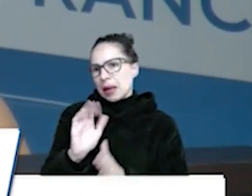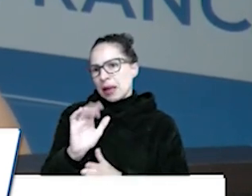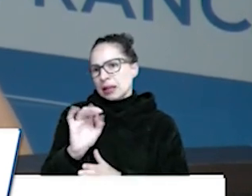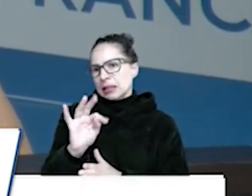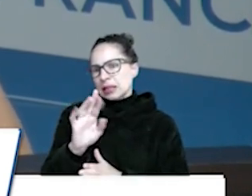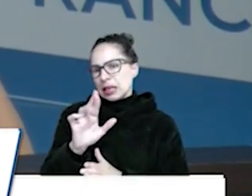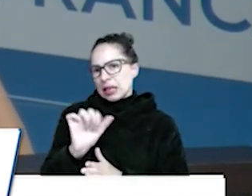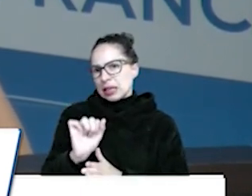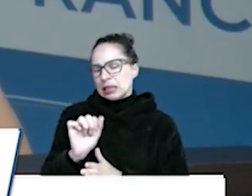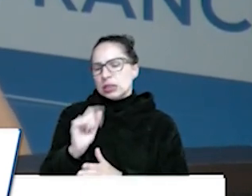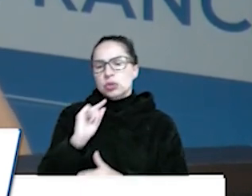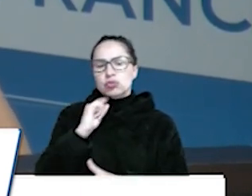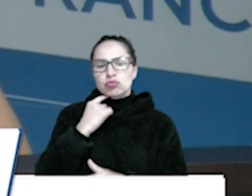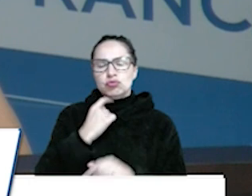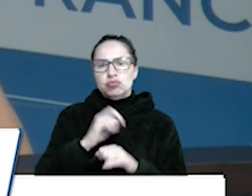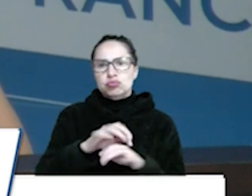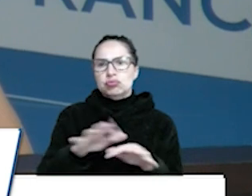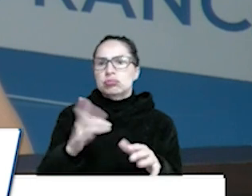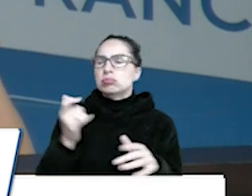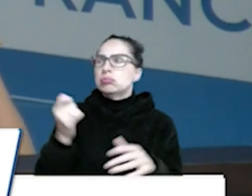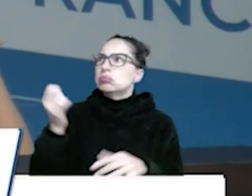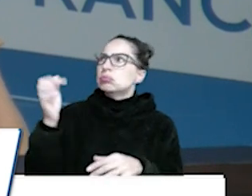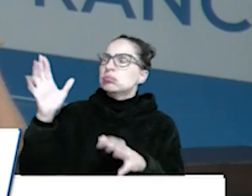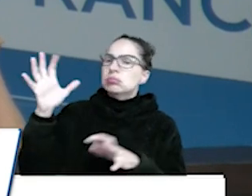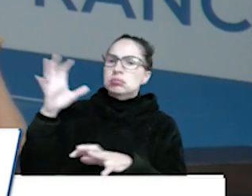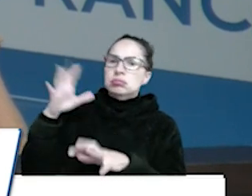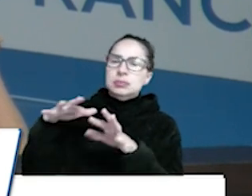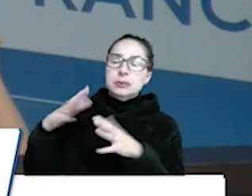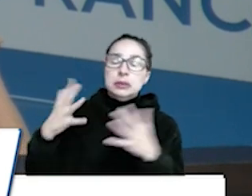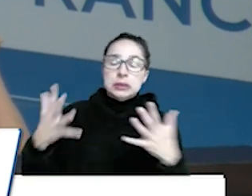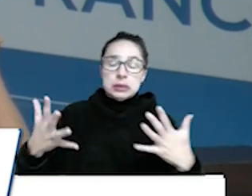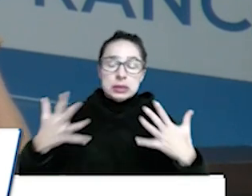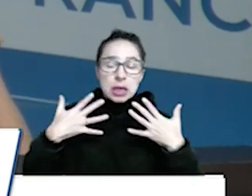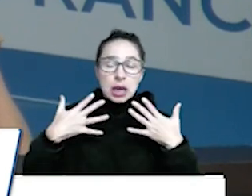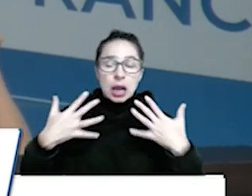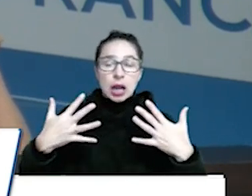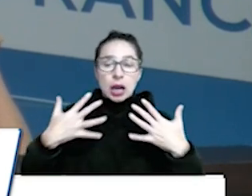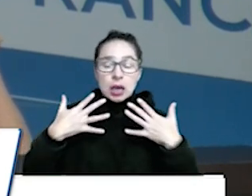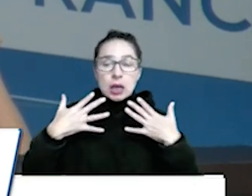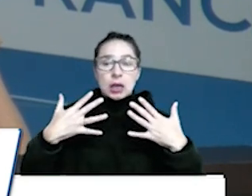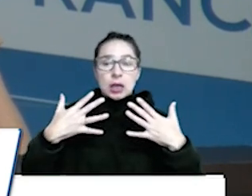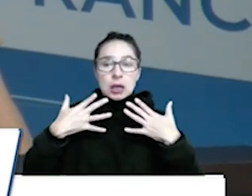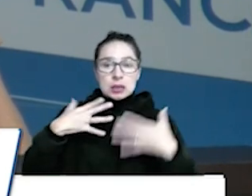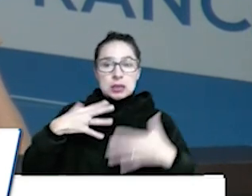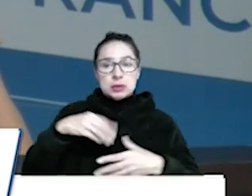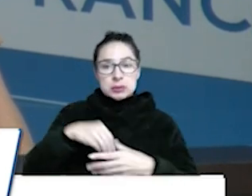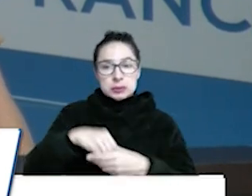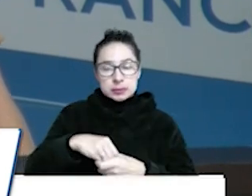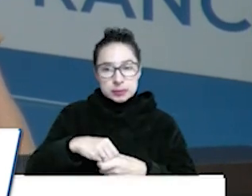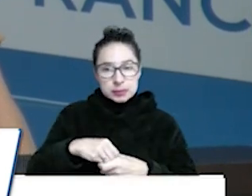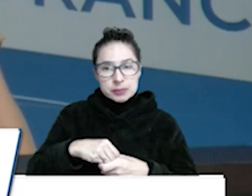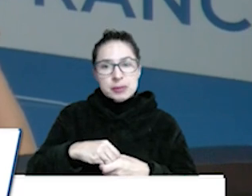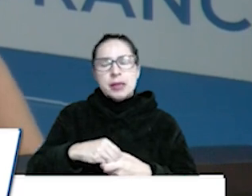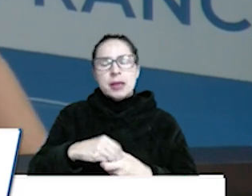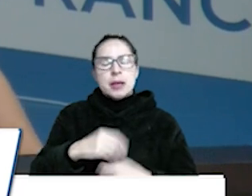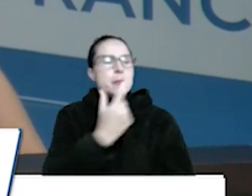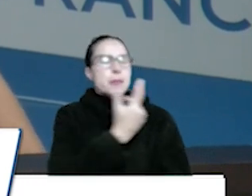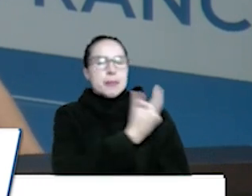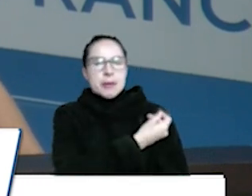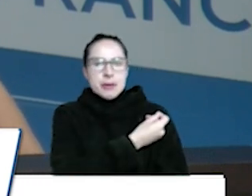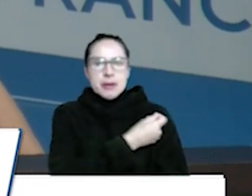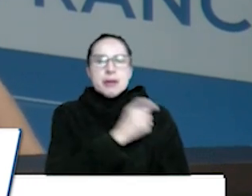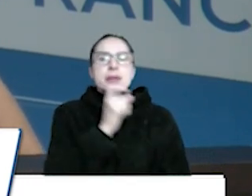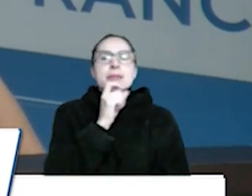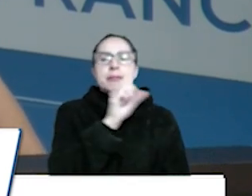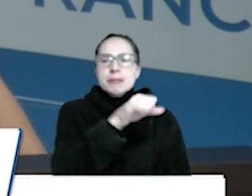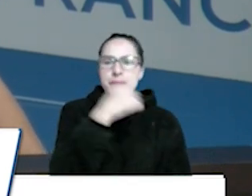Então, não tem climatização, calor intenso nos departamentos públicos de vacina, geladeiras